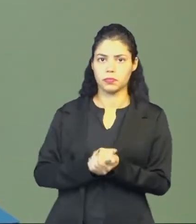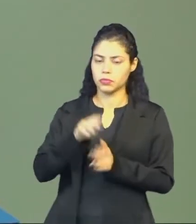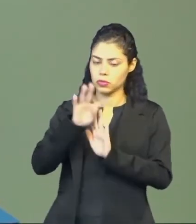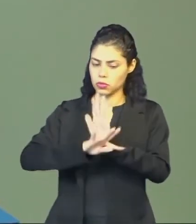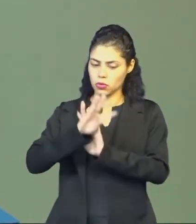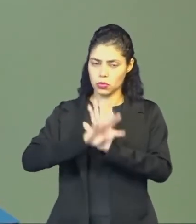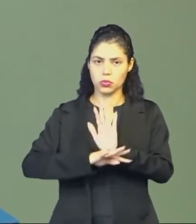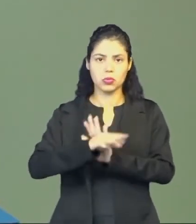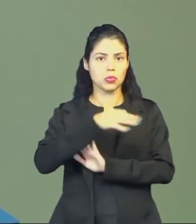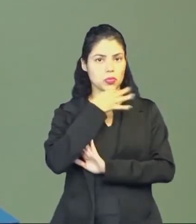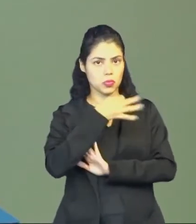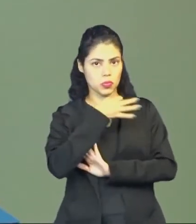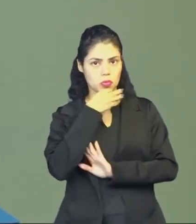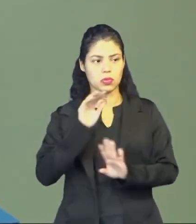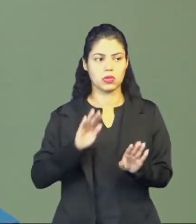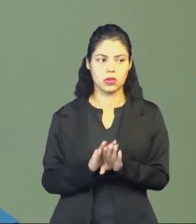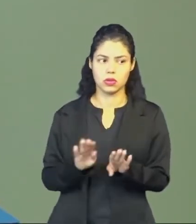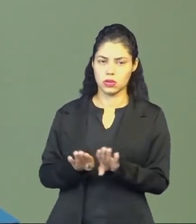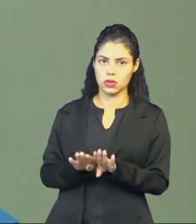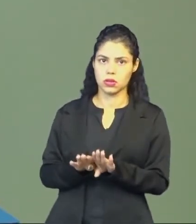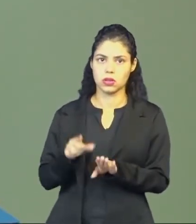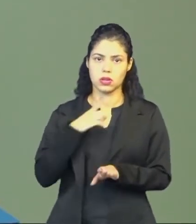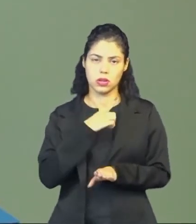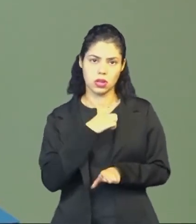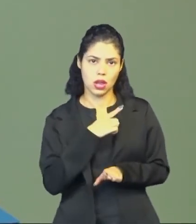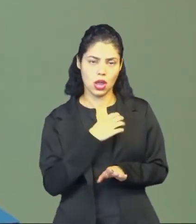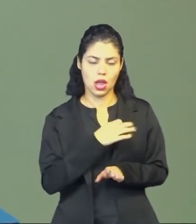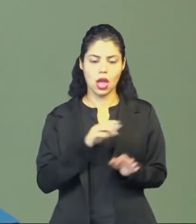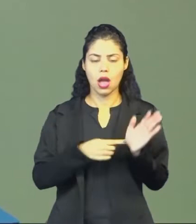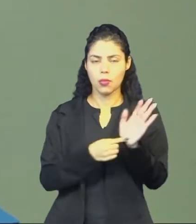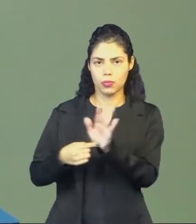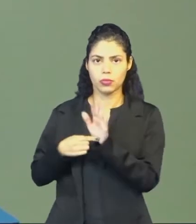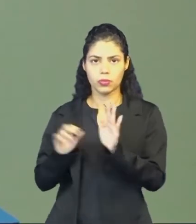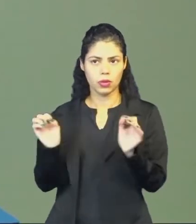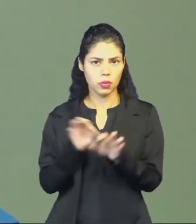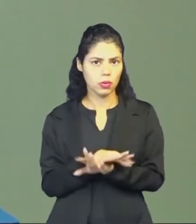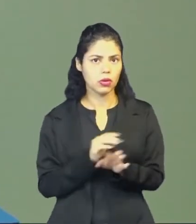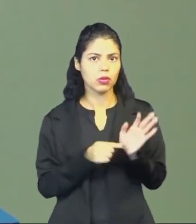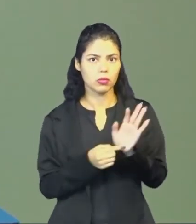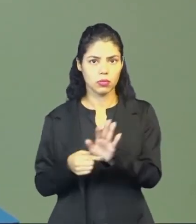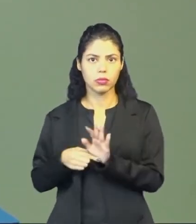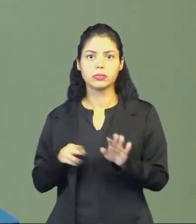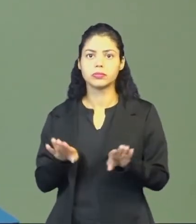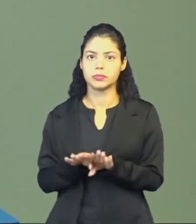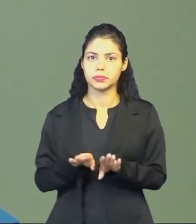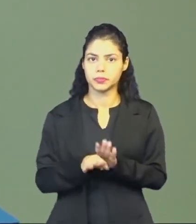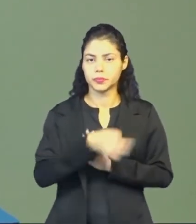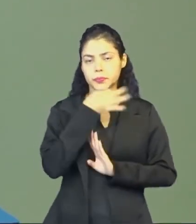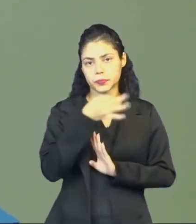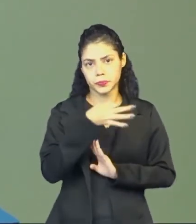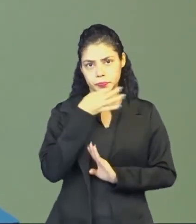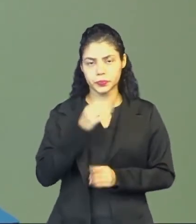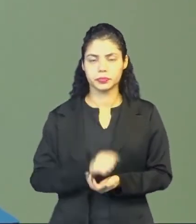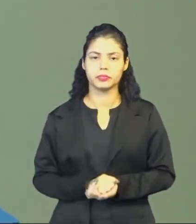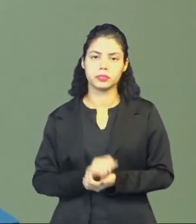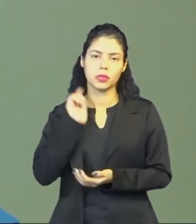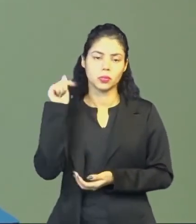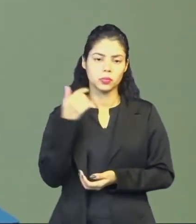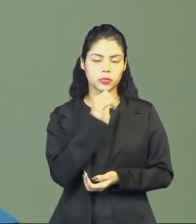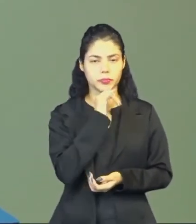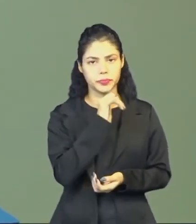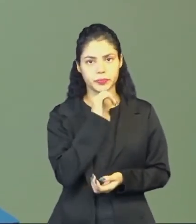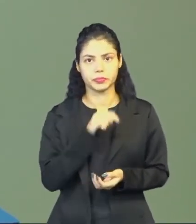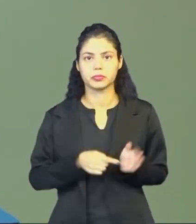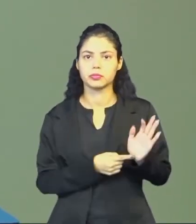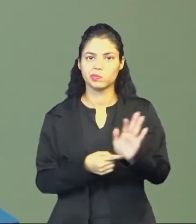texto narrativo, a gente viu um texto expositivo, e agora acabei de mostrar para vocês um texto argumentativo. O próximo exemplo que eu